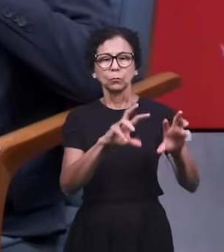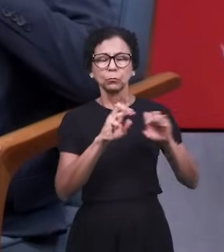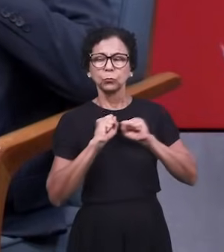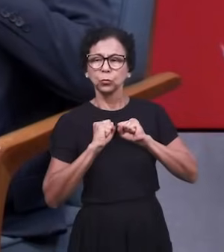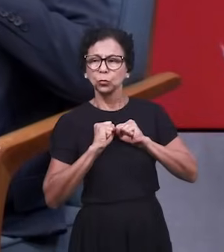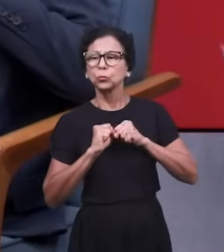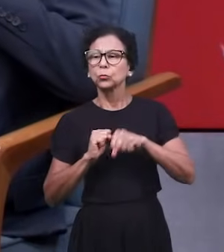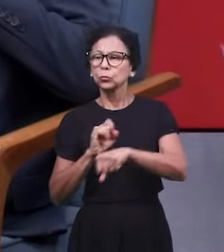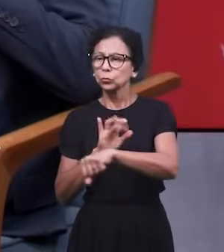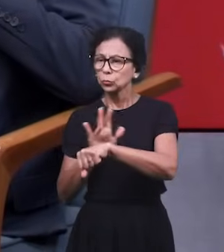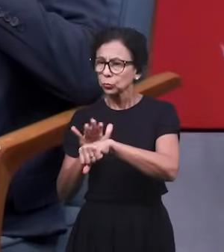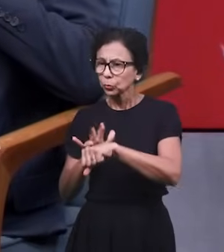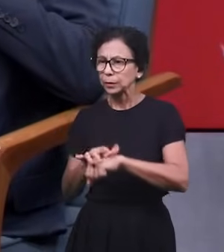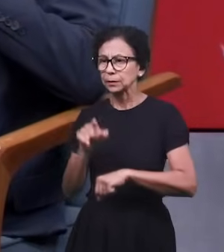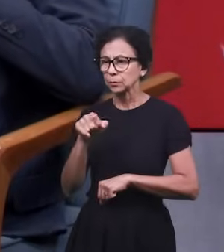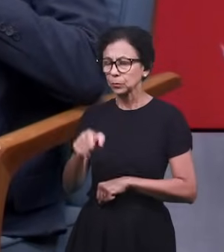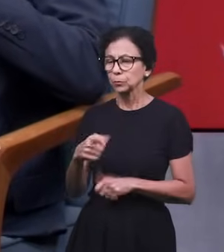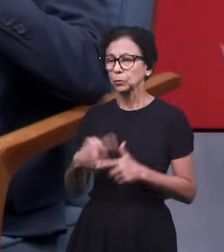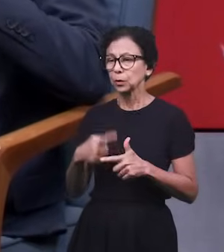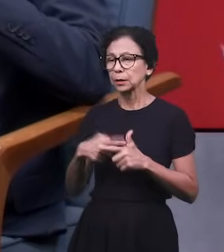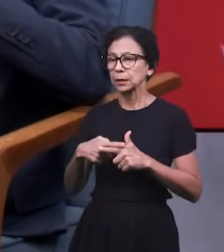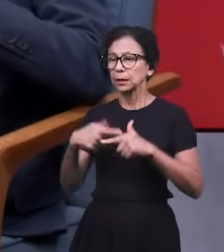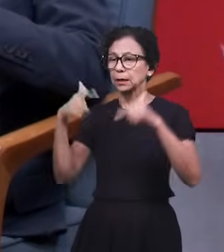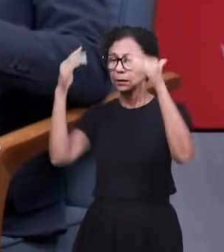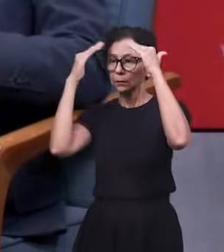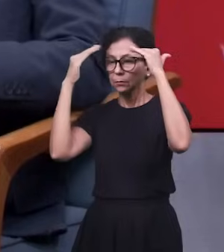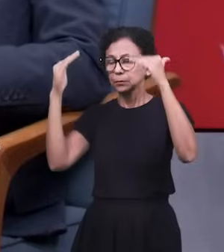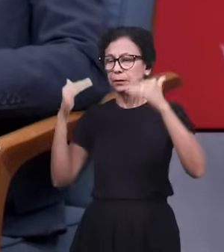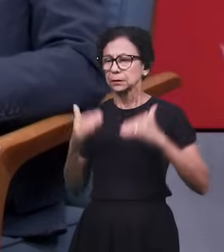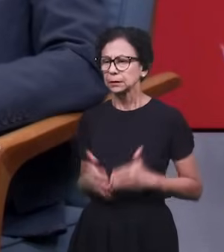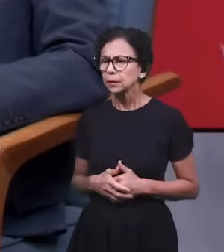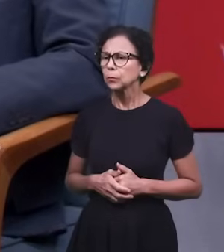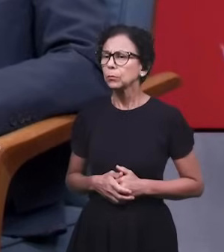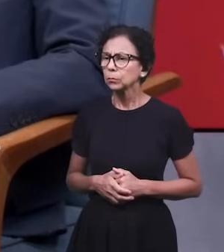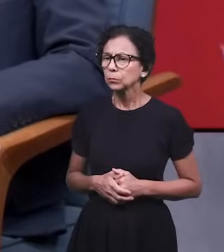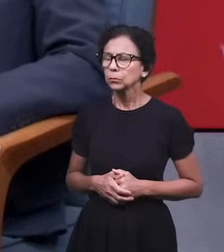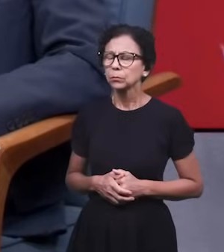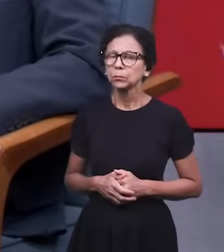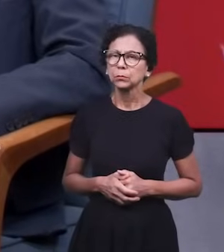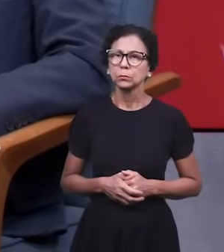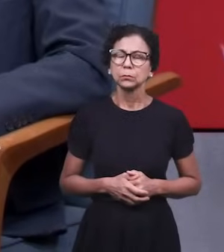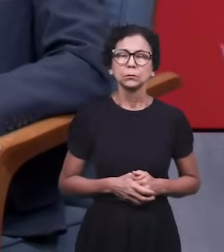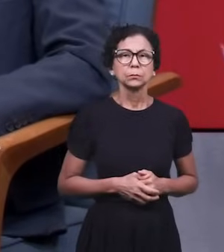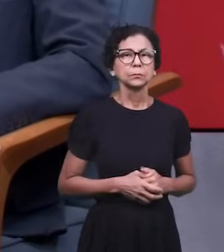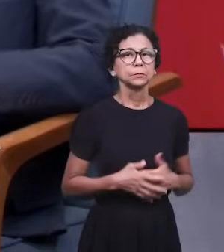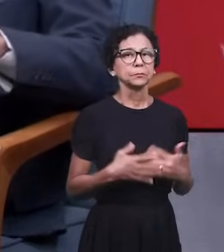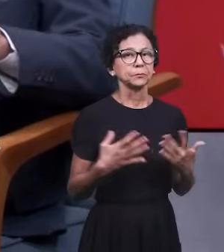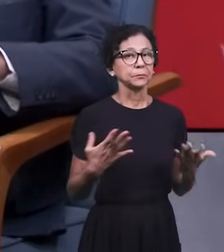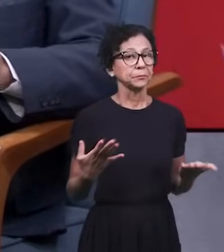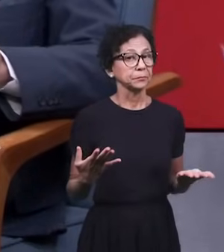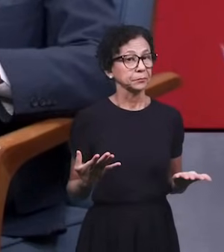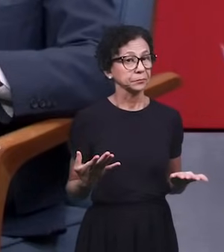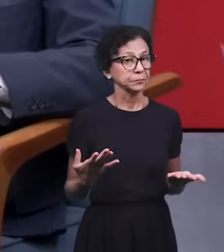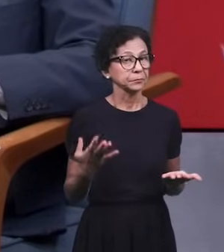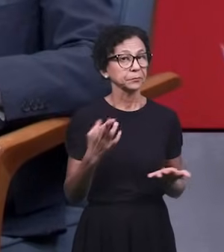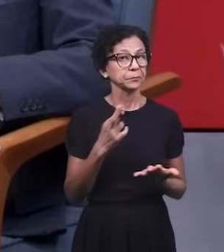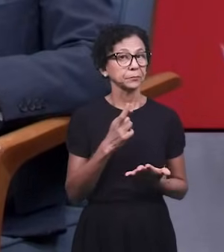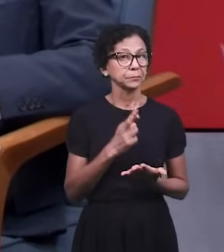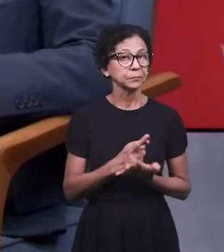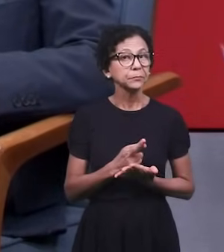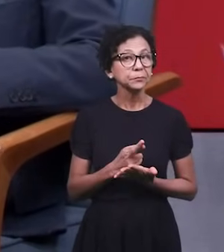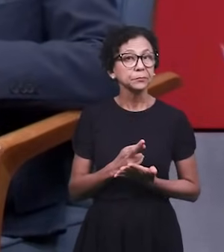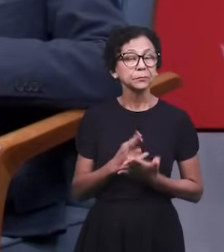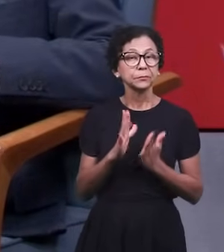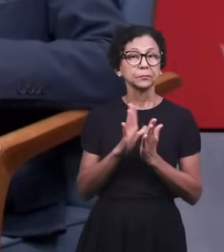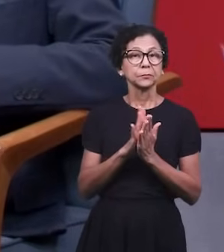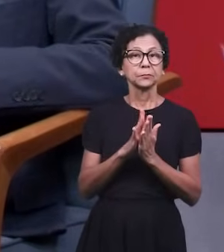Nada na palavra é sem sentido ou se perde. Tudo que está na palavra,